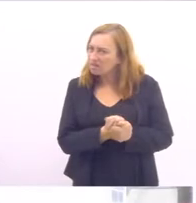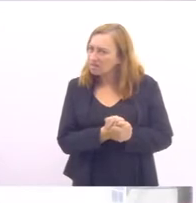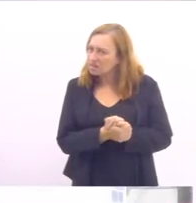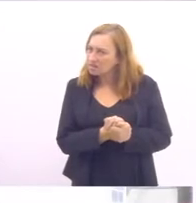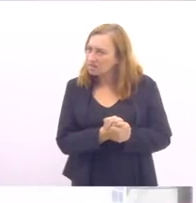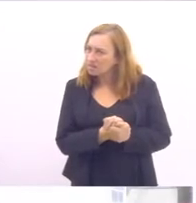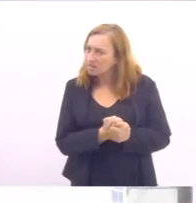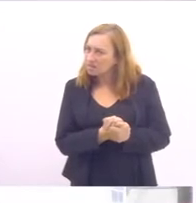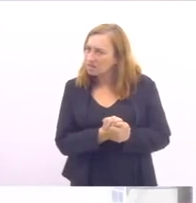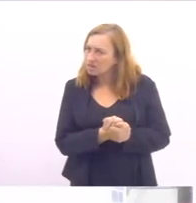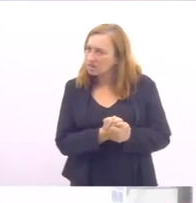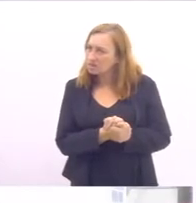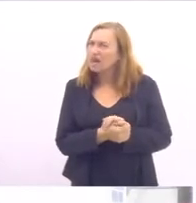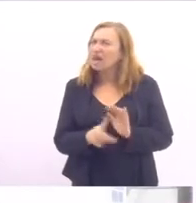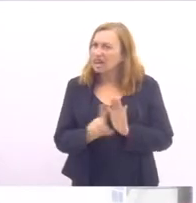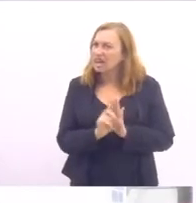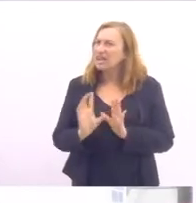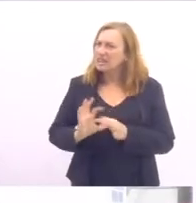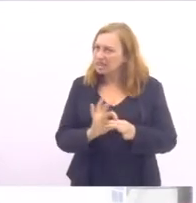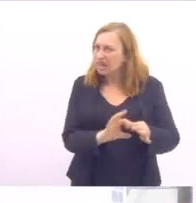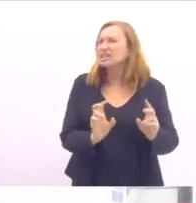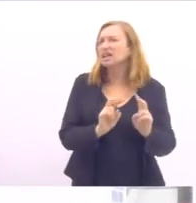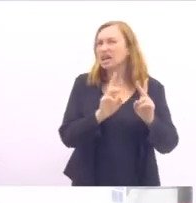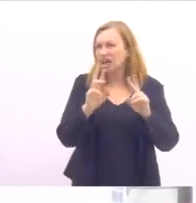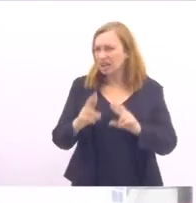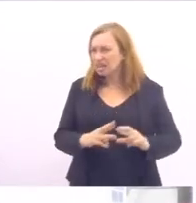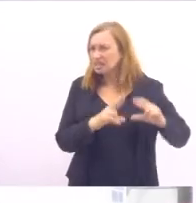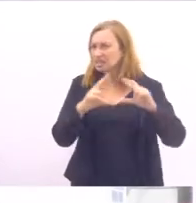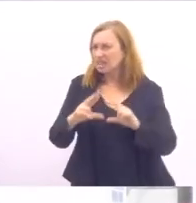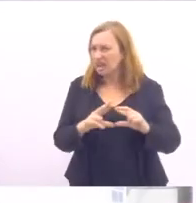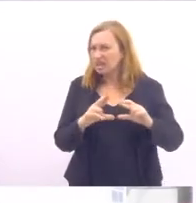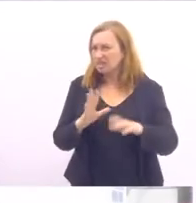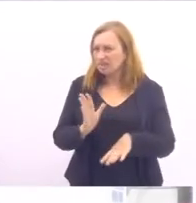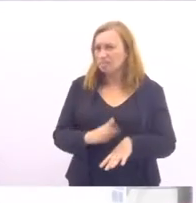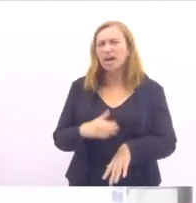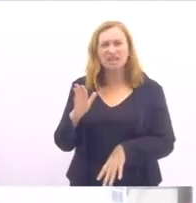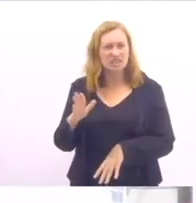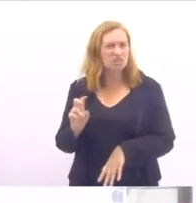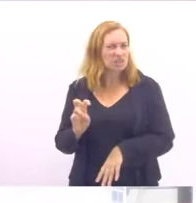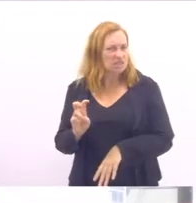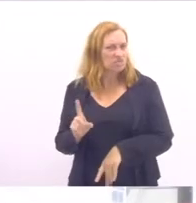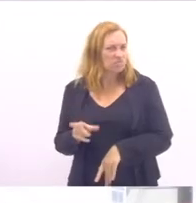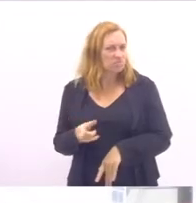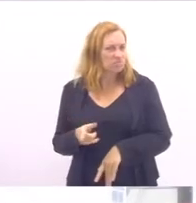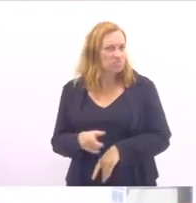Das leis ligadas à reciclagem, às cooperativas. Mas isso é mais do que cinco.